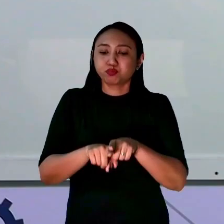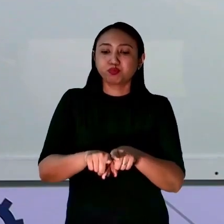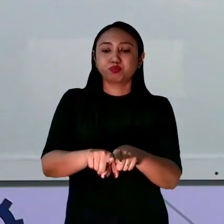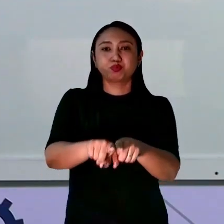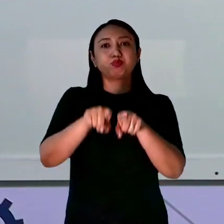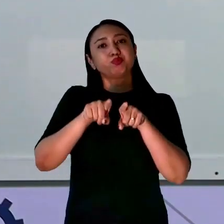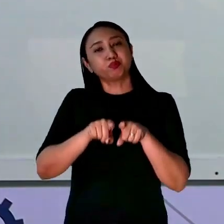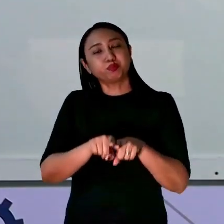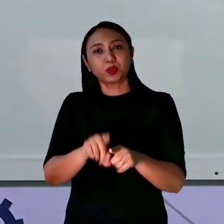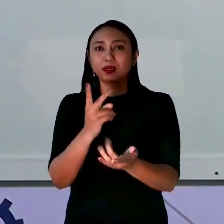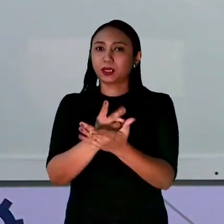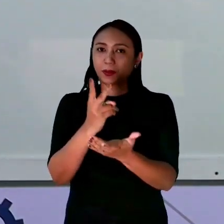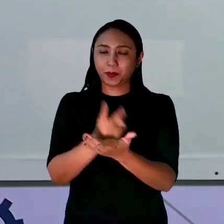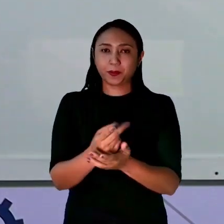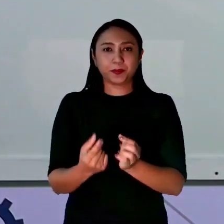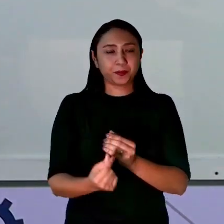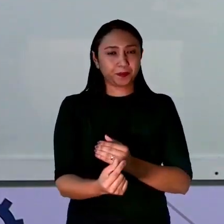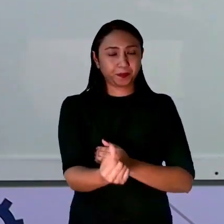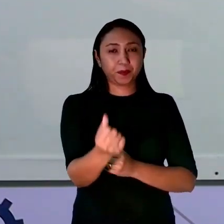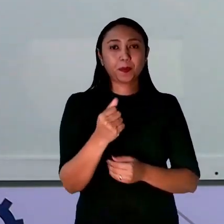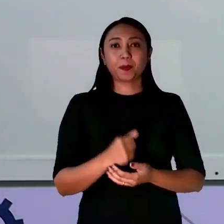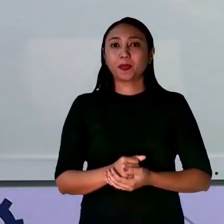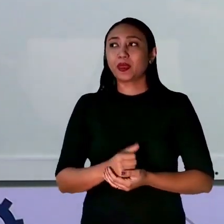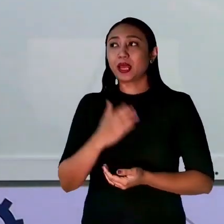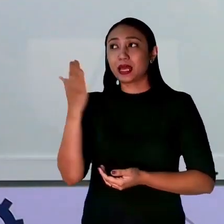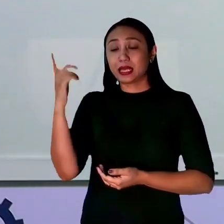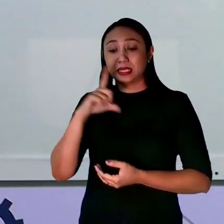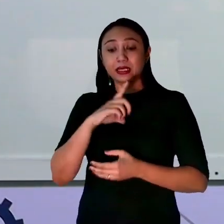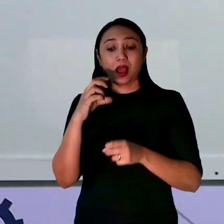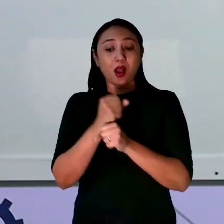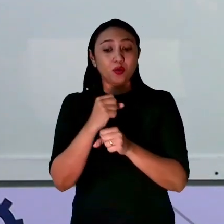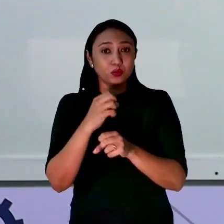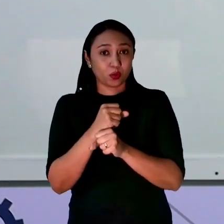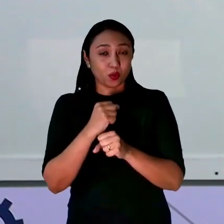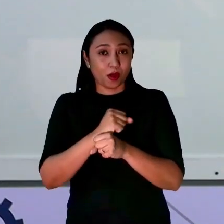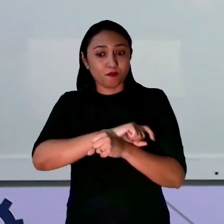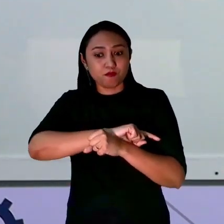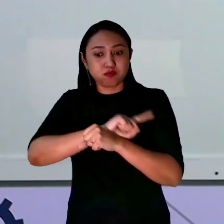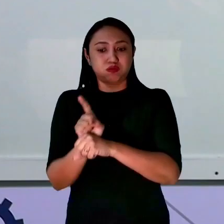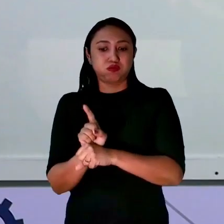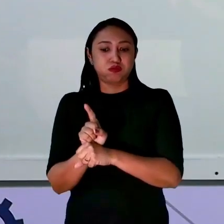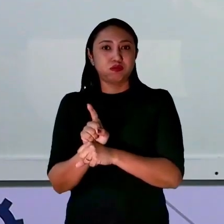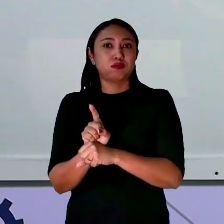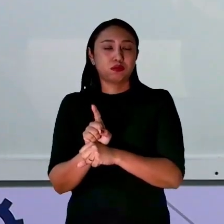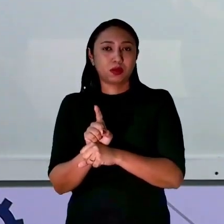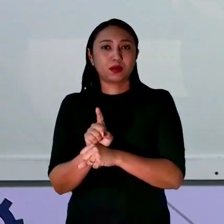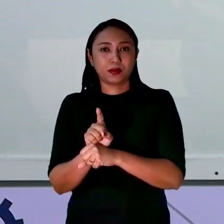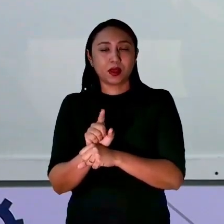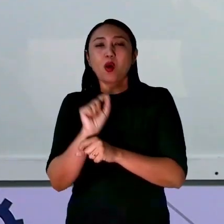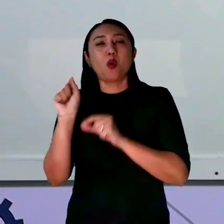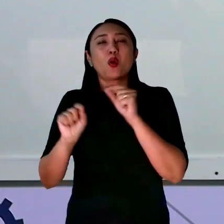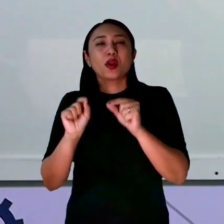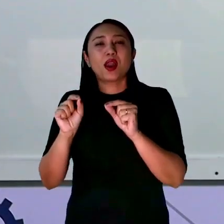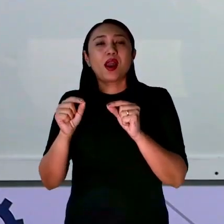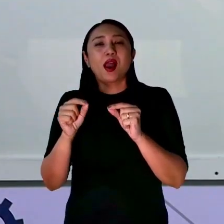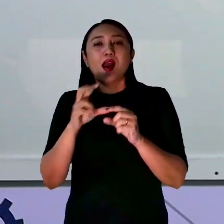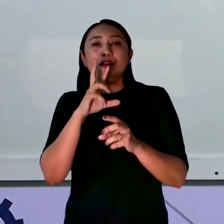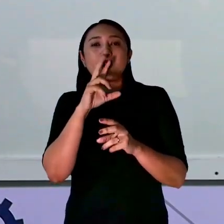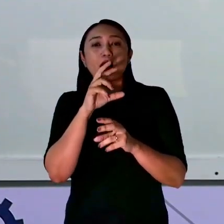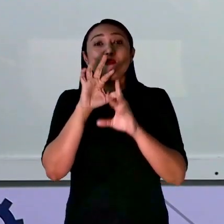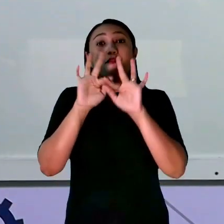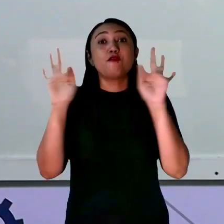todo. Tá? E aí a gente tem o seguinte, então se eu quero calcular a velocidade, o que é velocidade? É